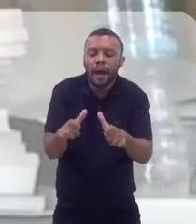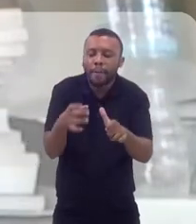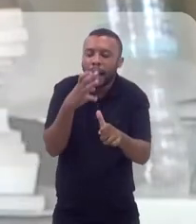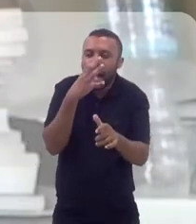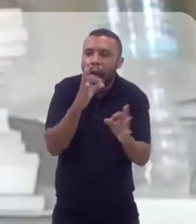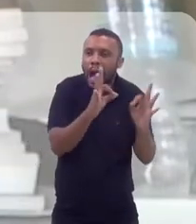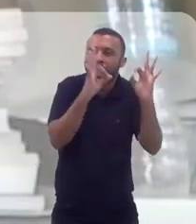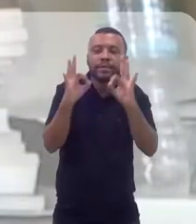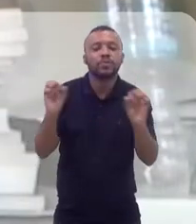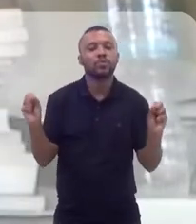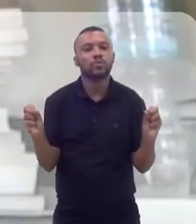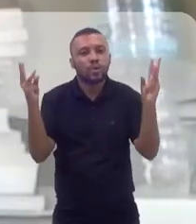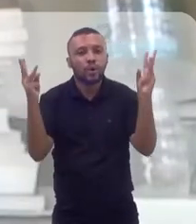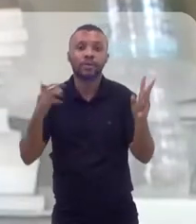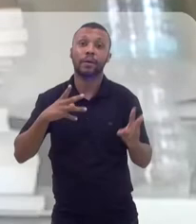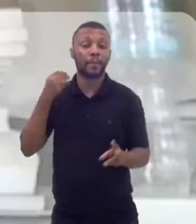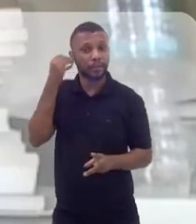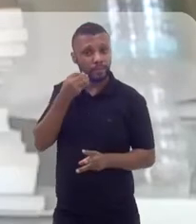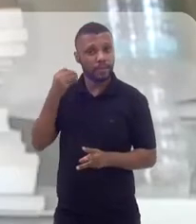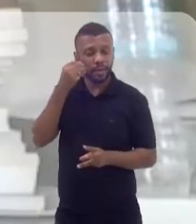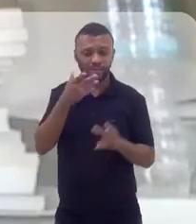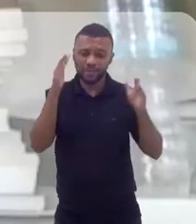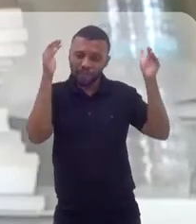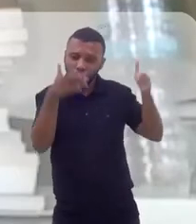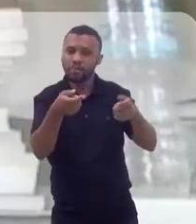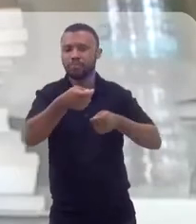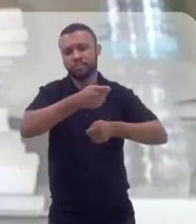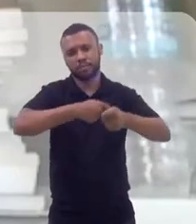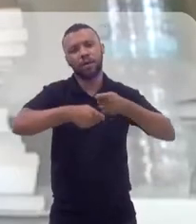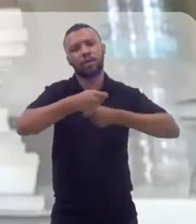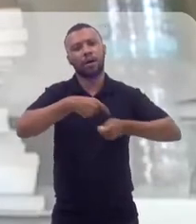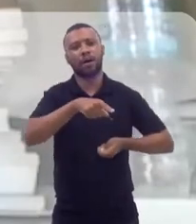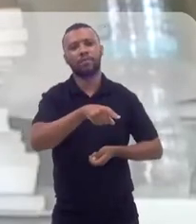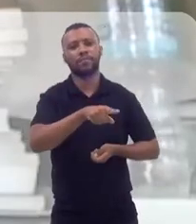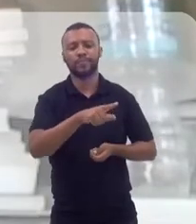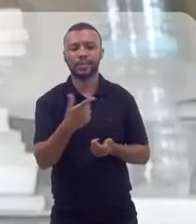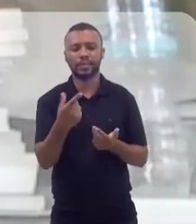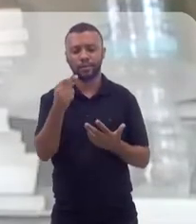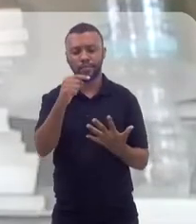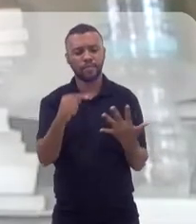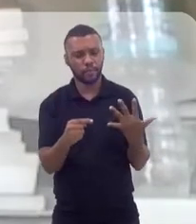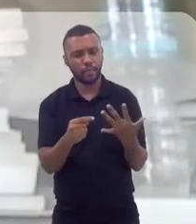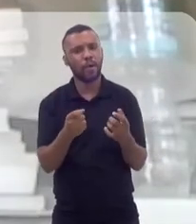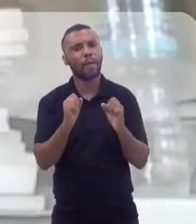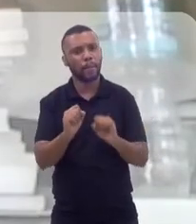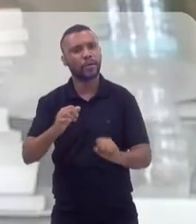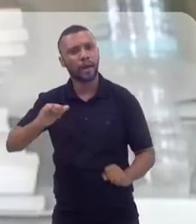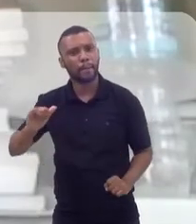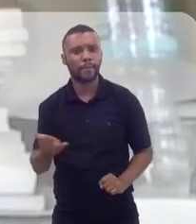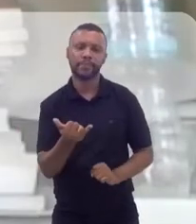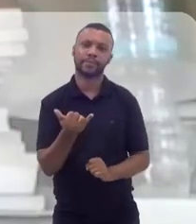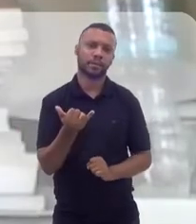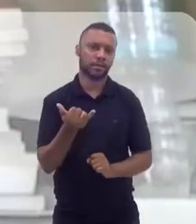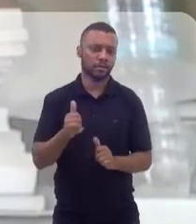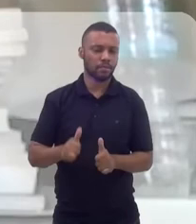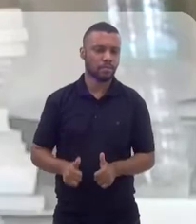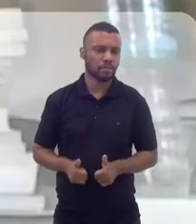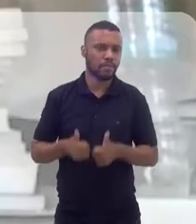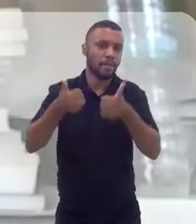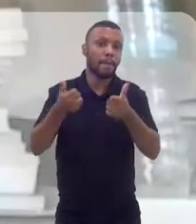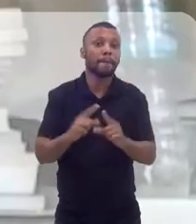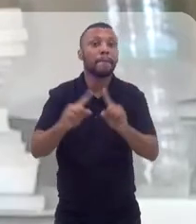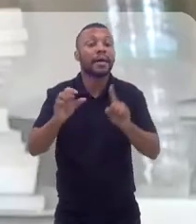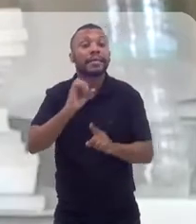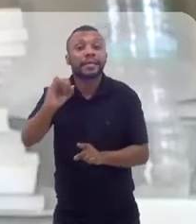como experiência de serviço. Aí já falando bem negócio mesmo, né? Então, essas coisas elas podem ser aproveitadas de uma forma melhor,